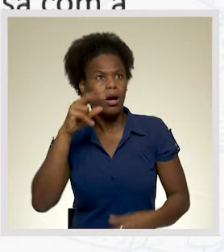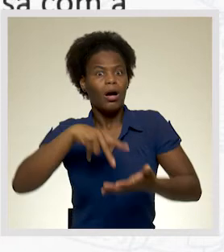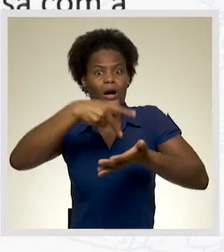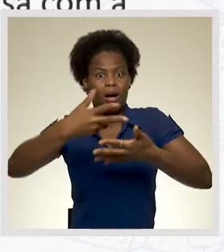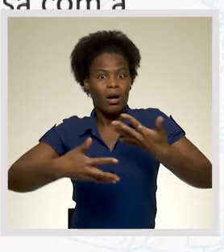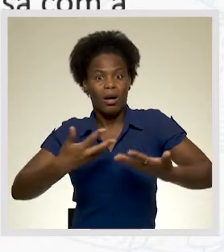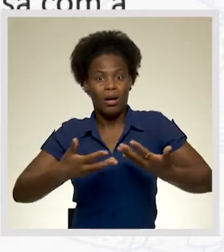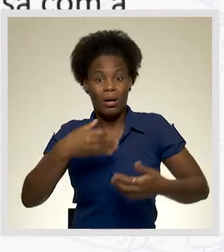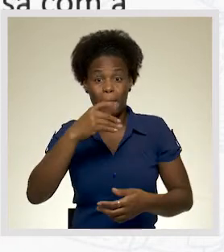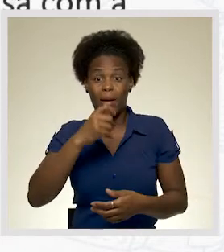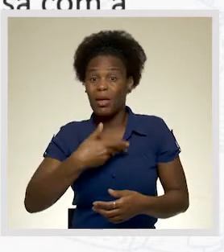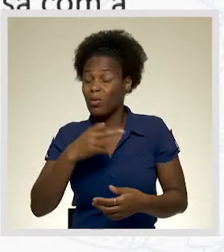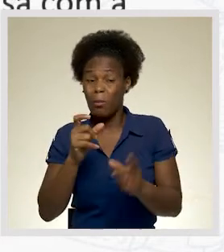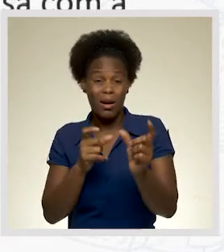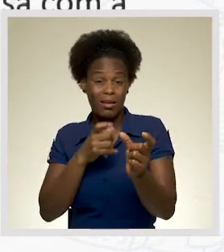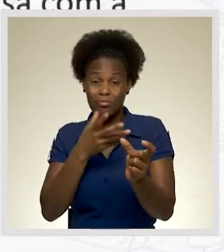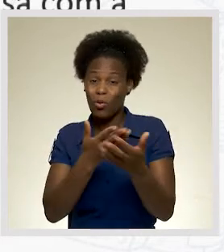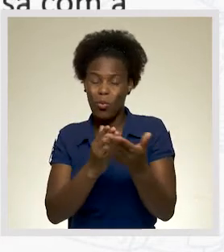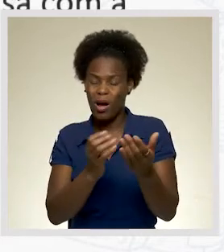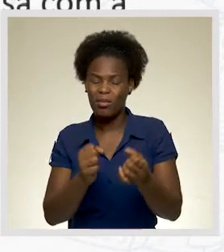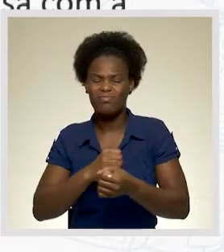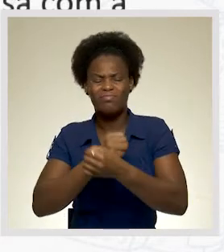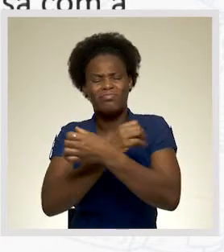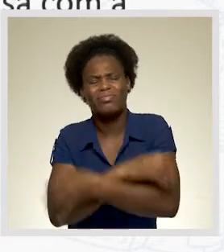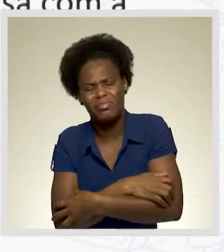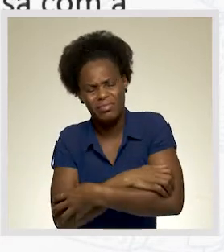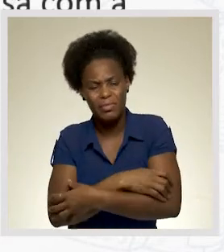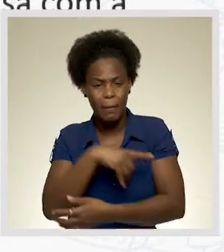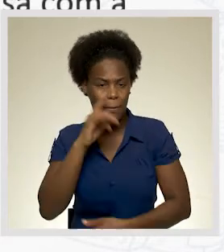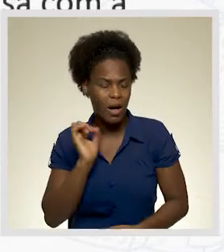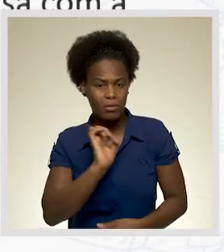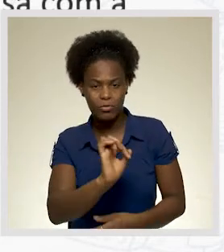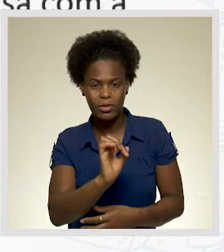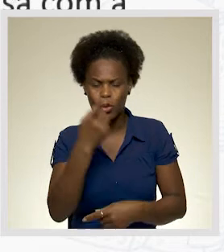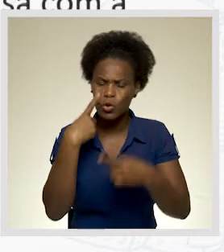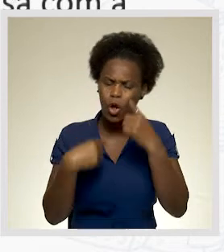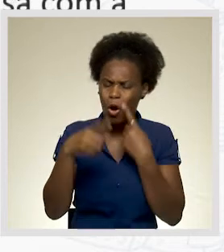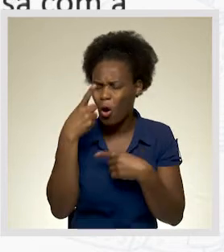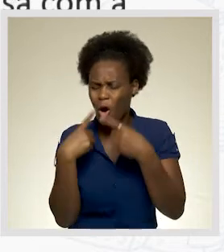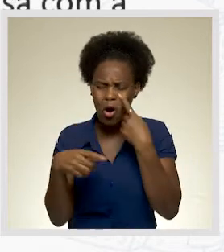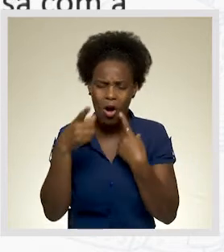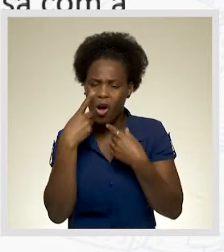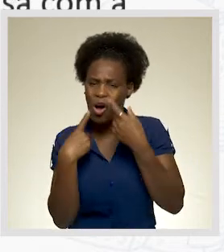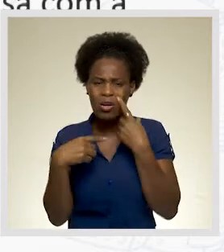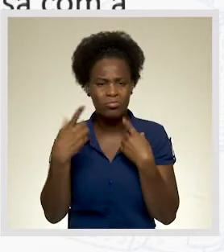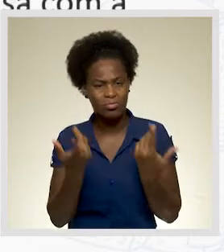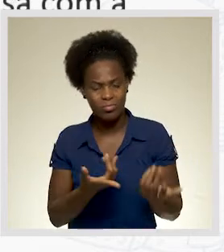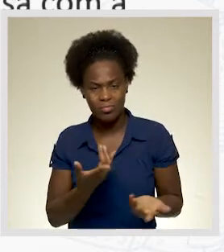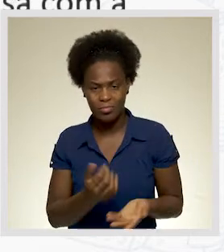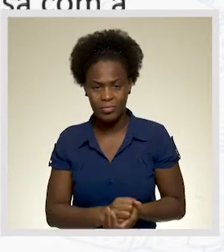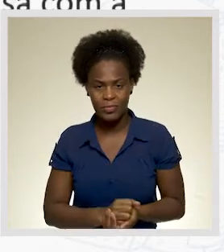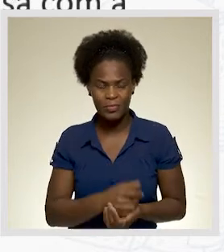Pedro, sem uma palavra, atirou-se aos braços do pai, rompeu a chorar perdidamente.